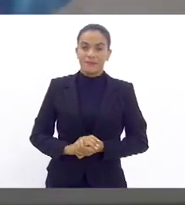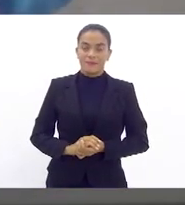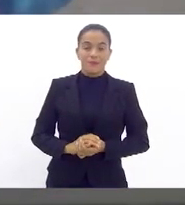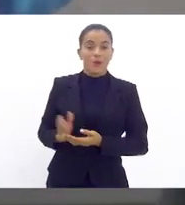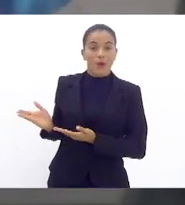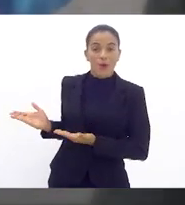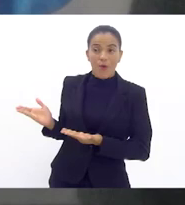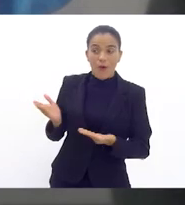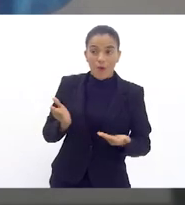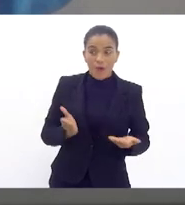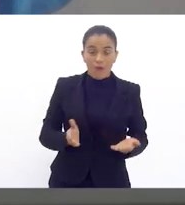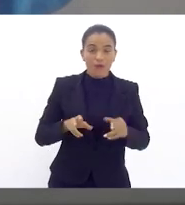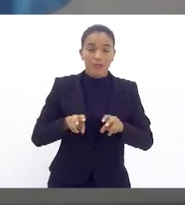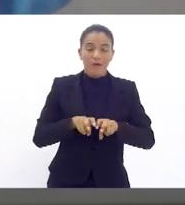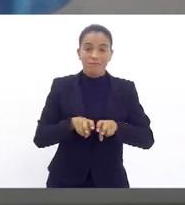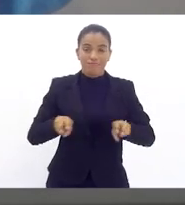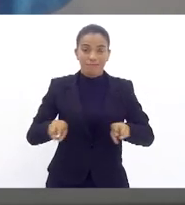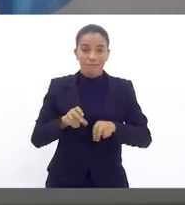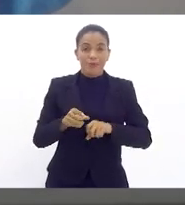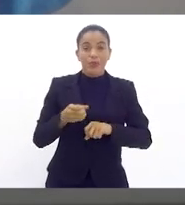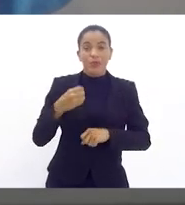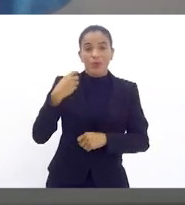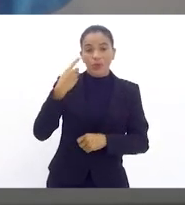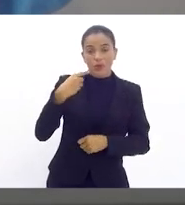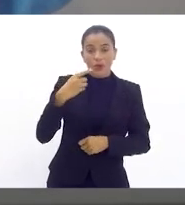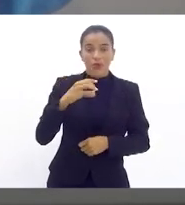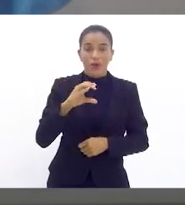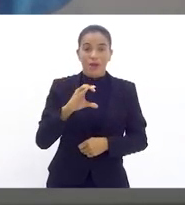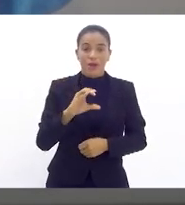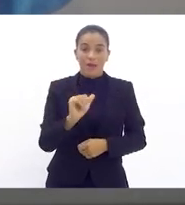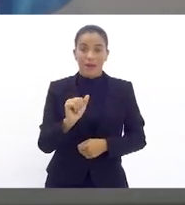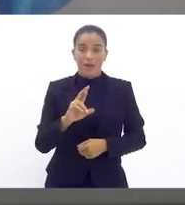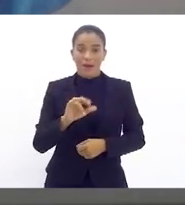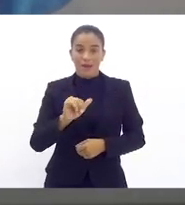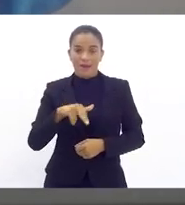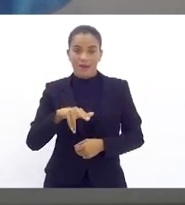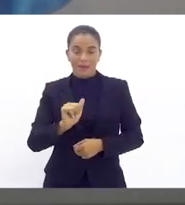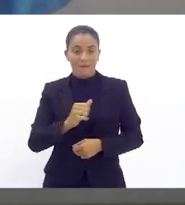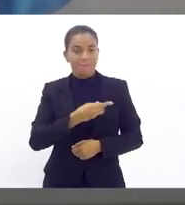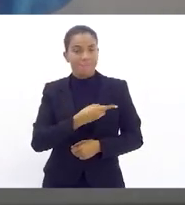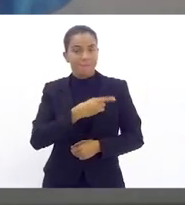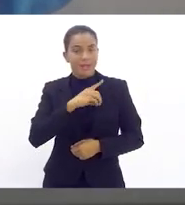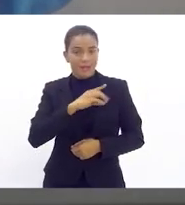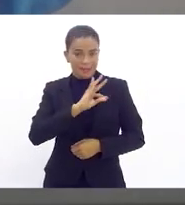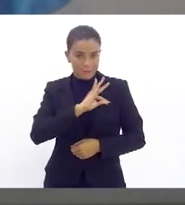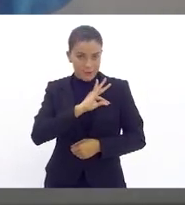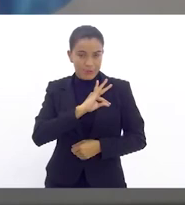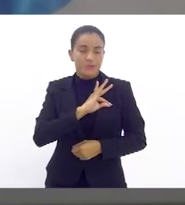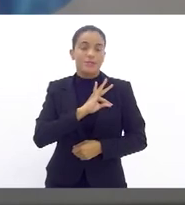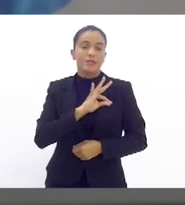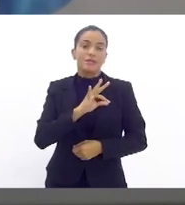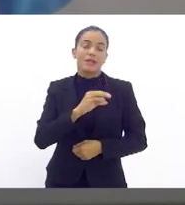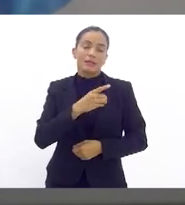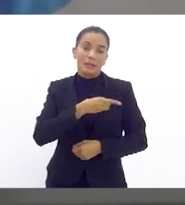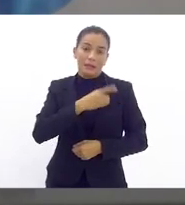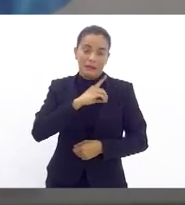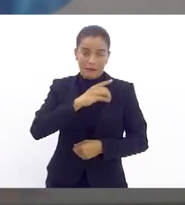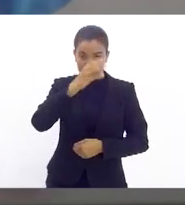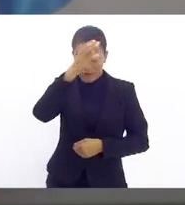Convidar também a doutora Karina da Silva Bastos, delegada de polícia da Delegacia do Consumidor,